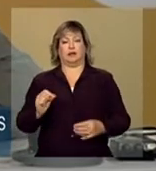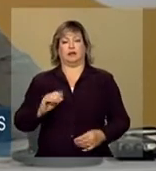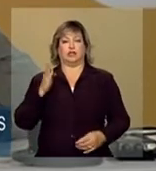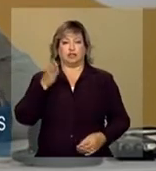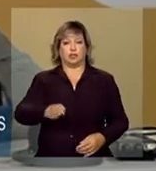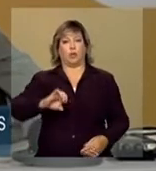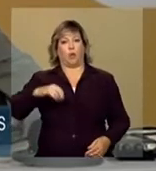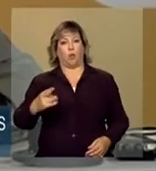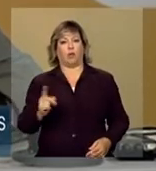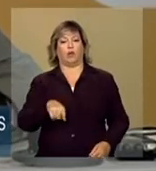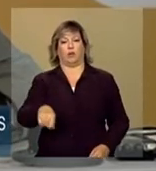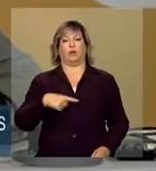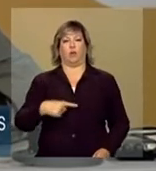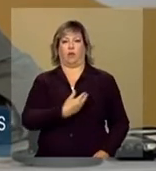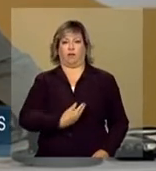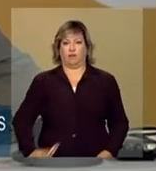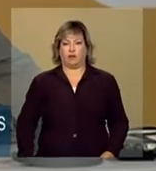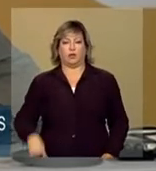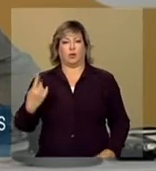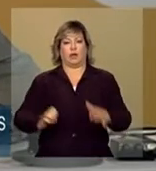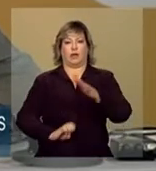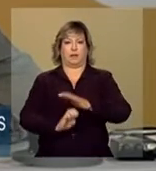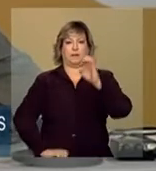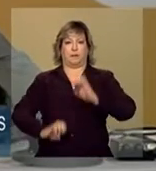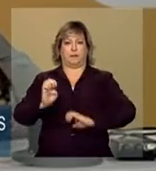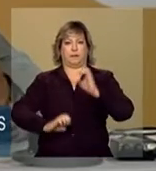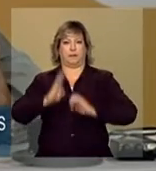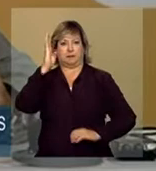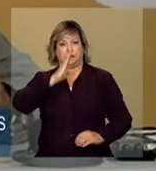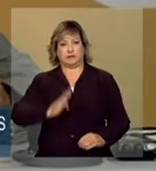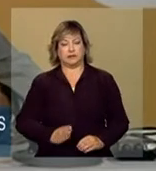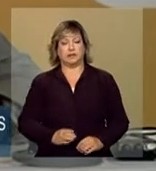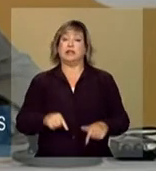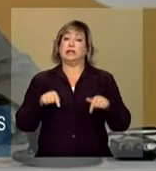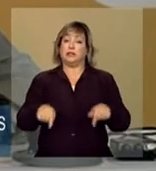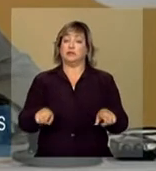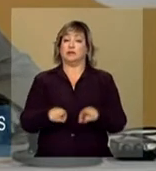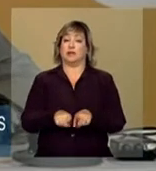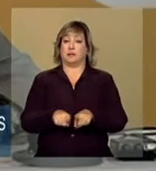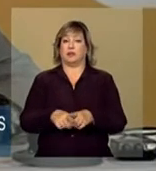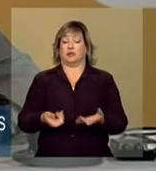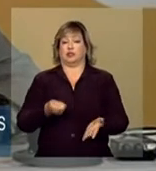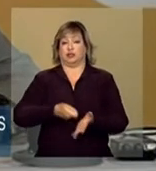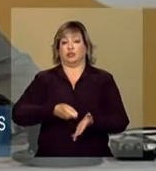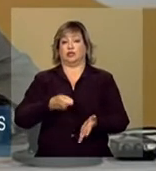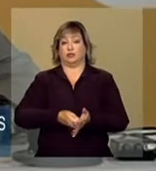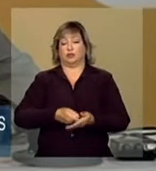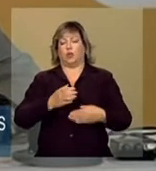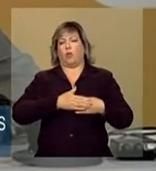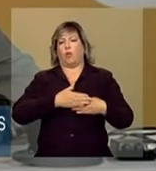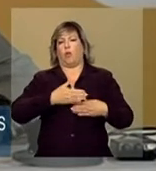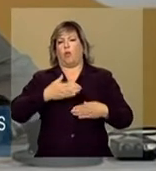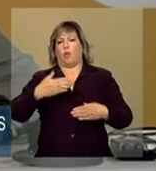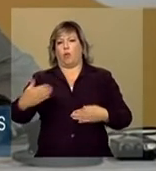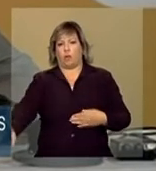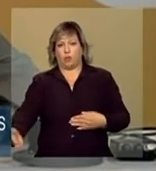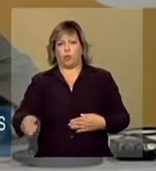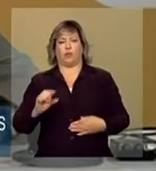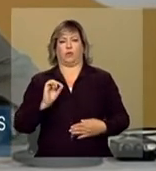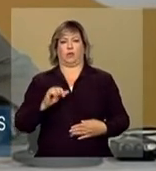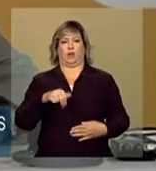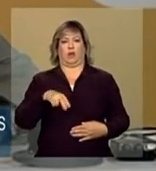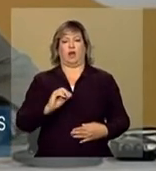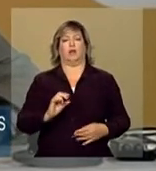as empresas brasileiras. E isso exigiu, então, ao longo de um bom ano,